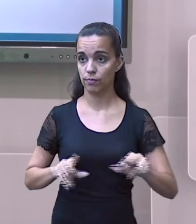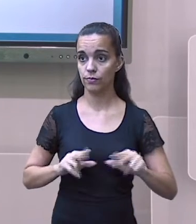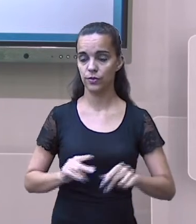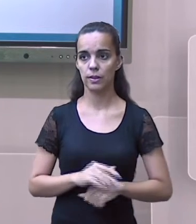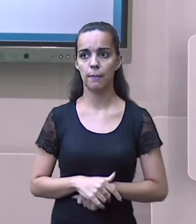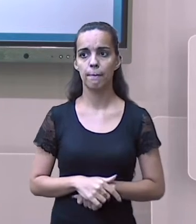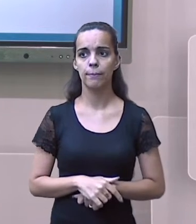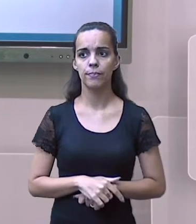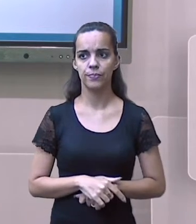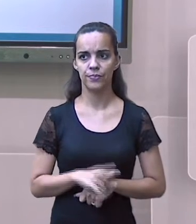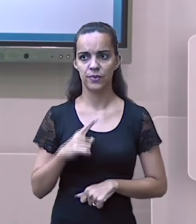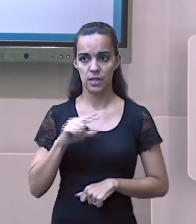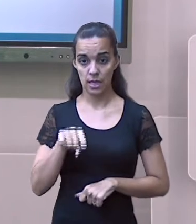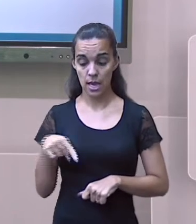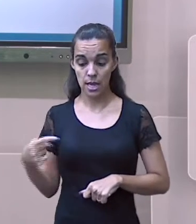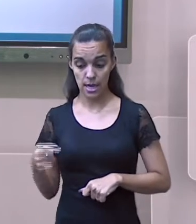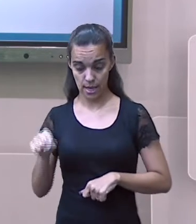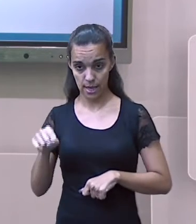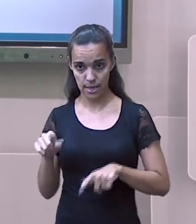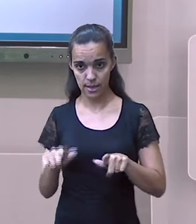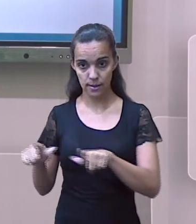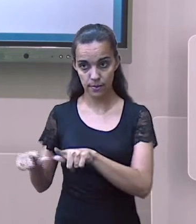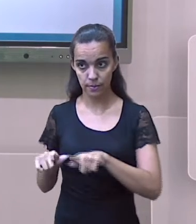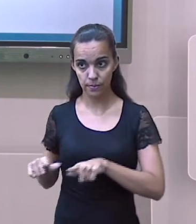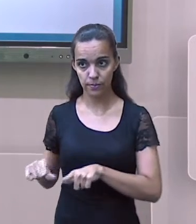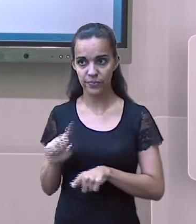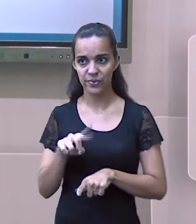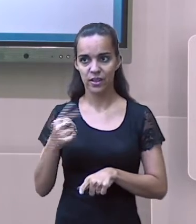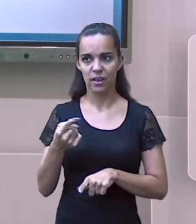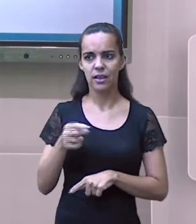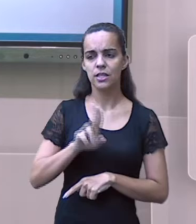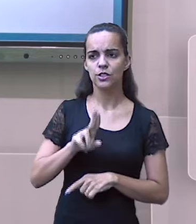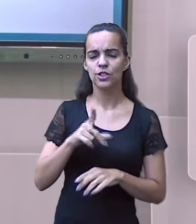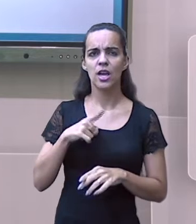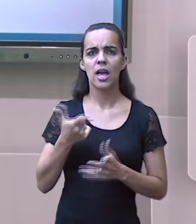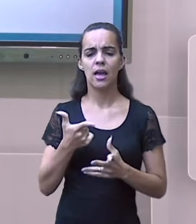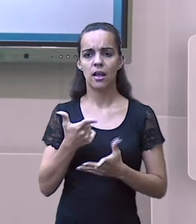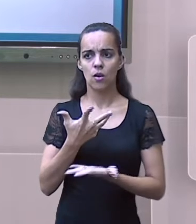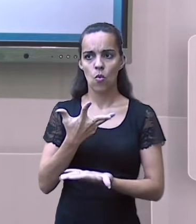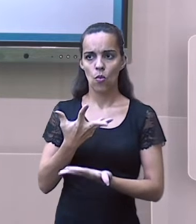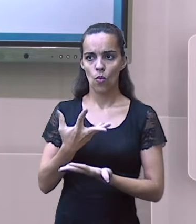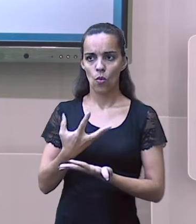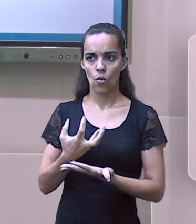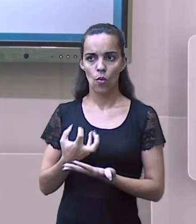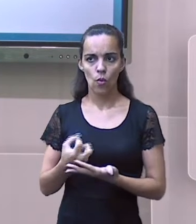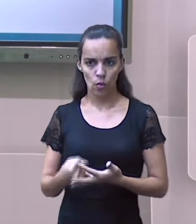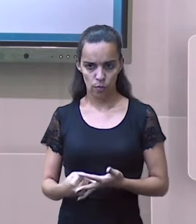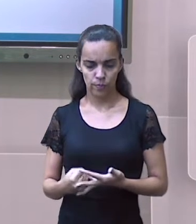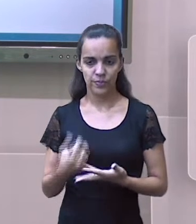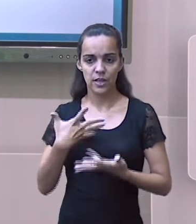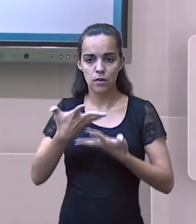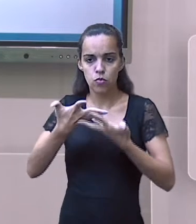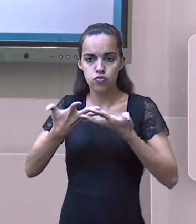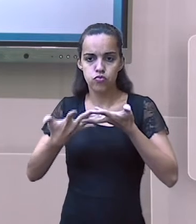tá? No piso permeável, tem aí na porosidade sua principal